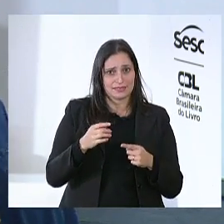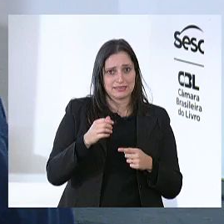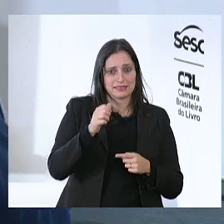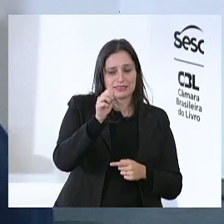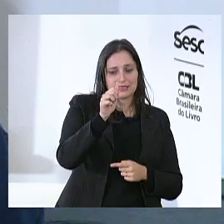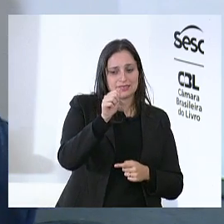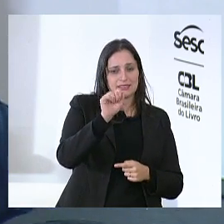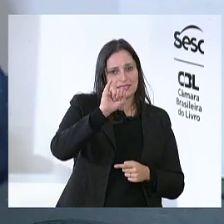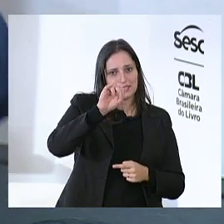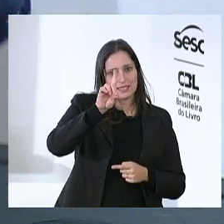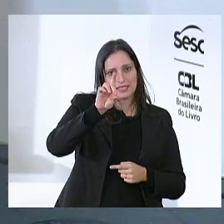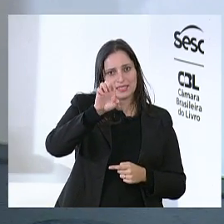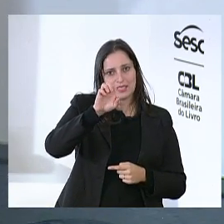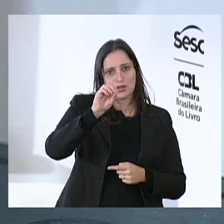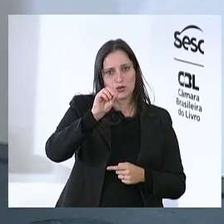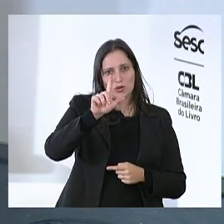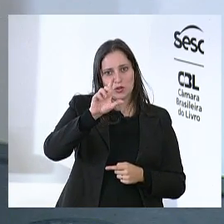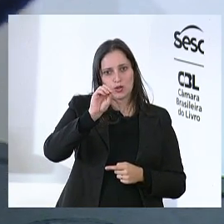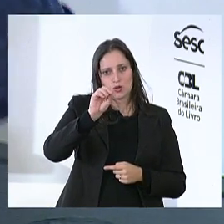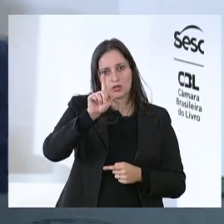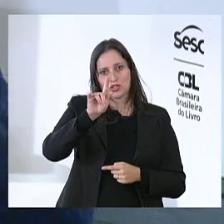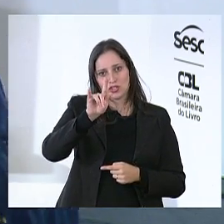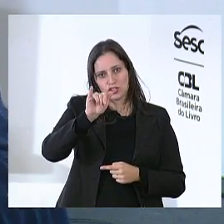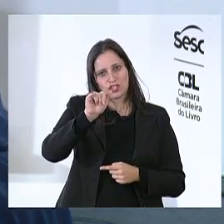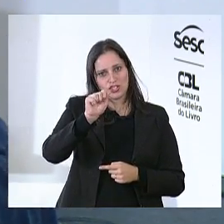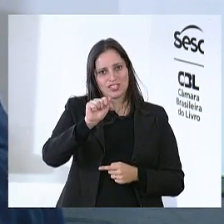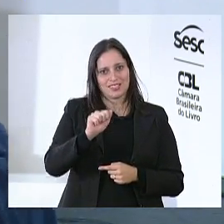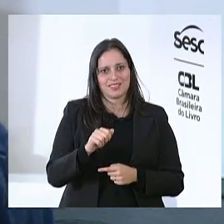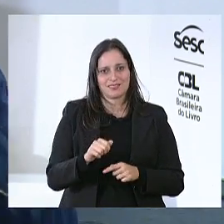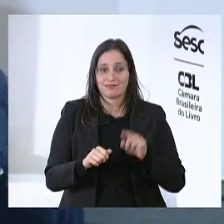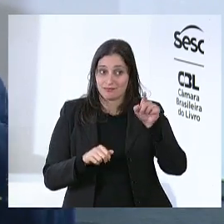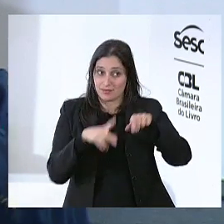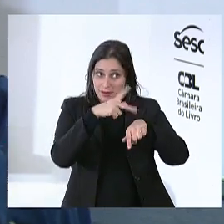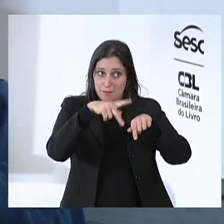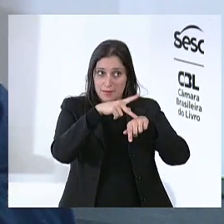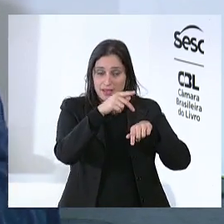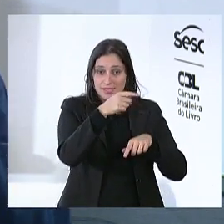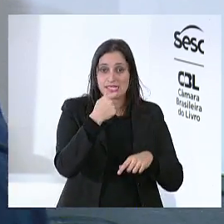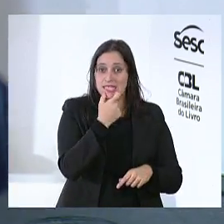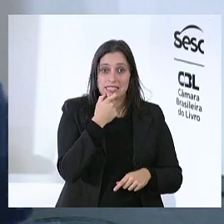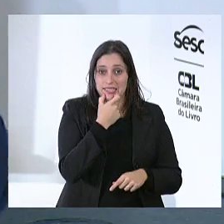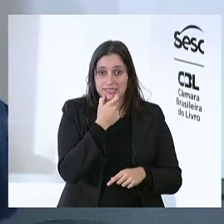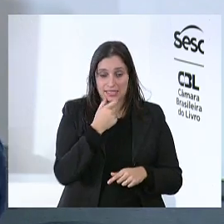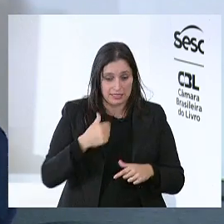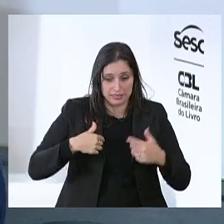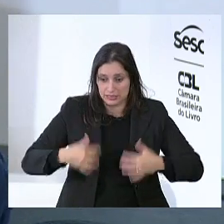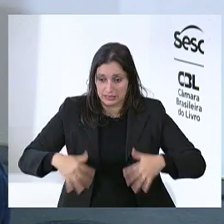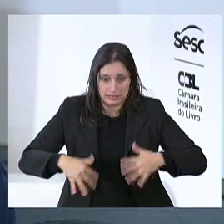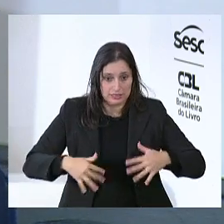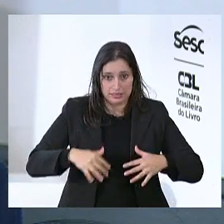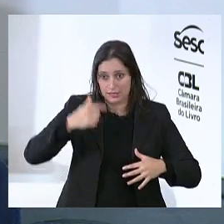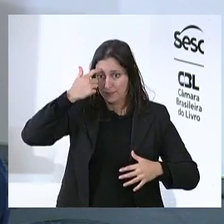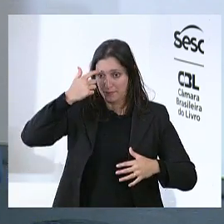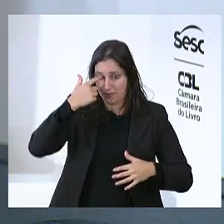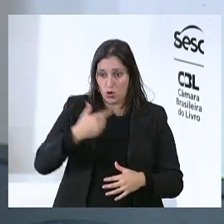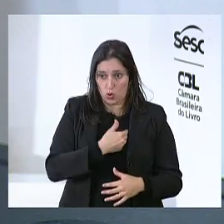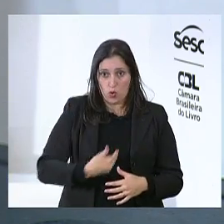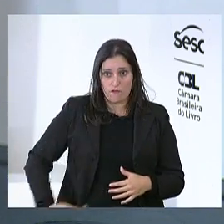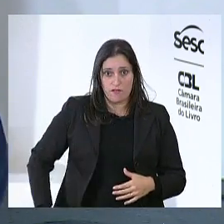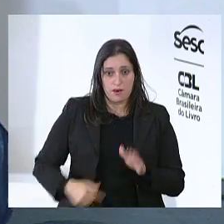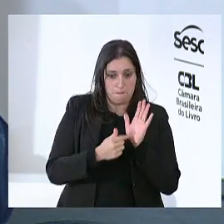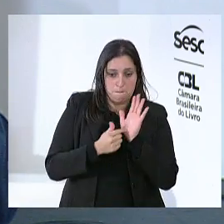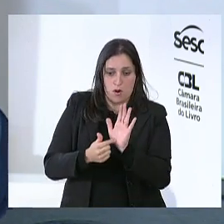técnico. Entende? A Inglaterra está apavorada, porque todo o governo tem que mostrar que o PIB está subindo. Para já